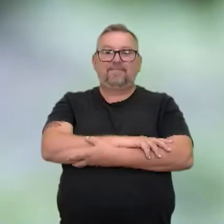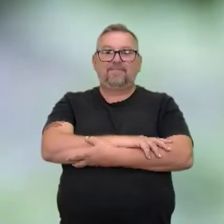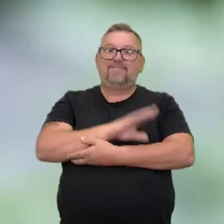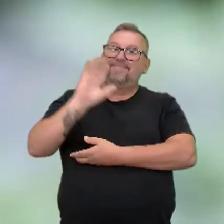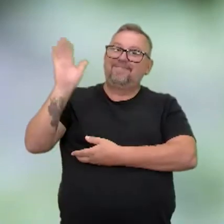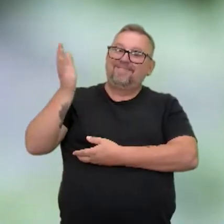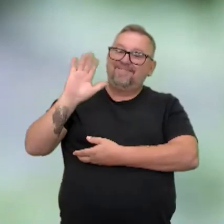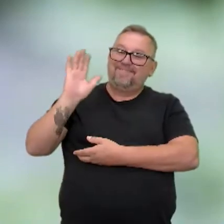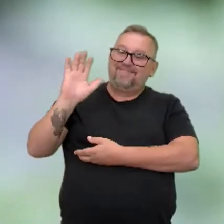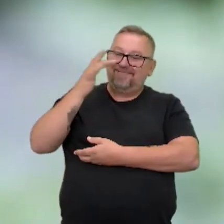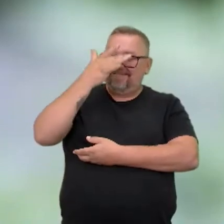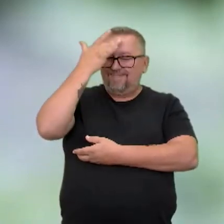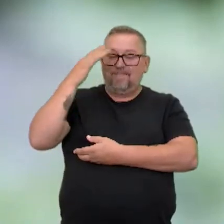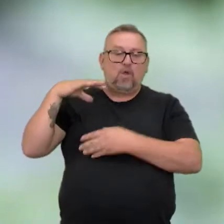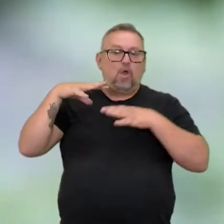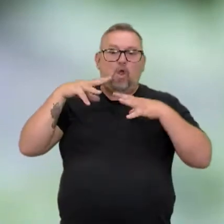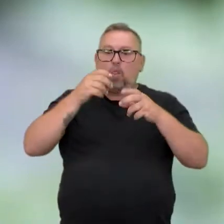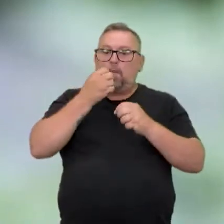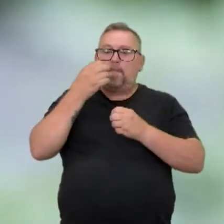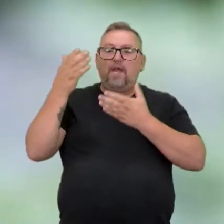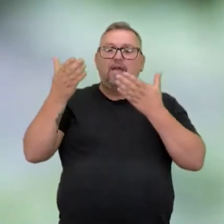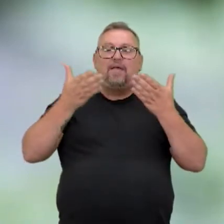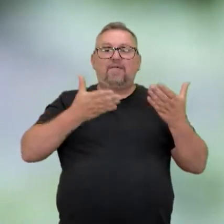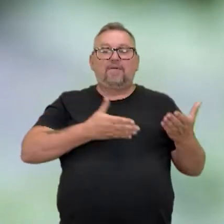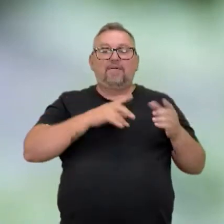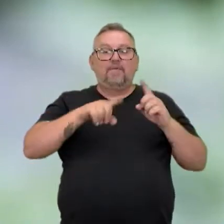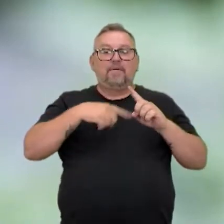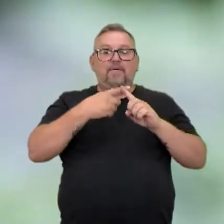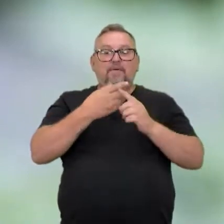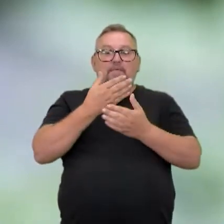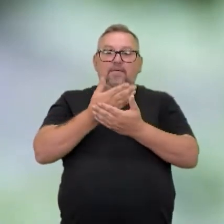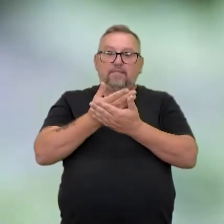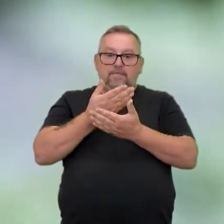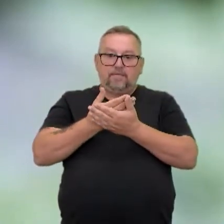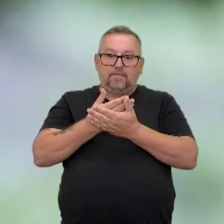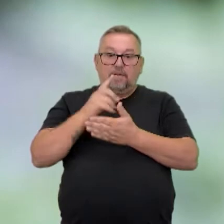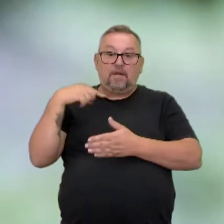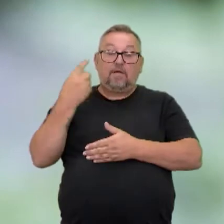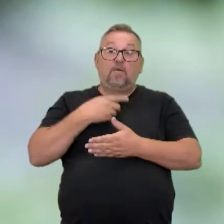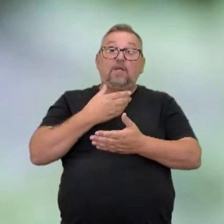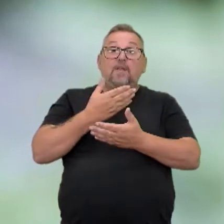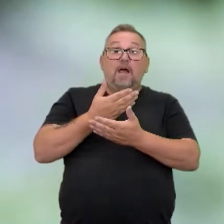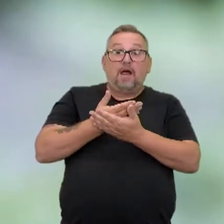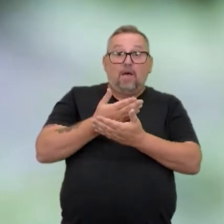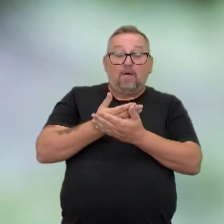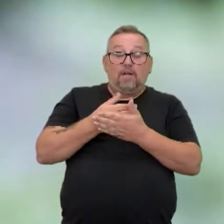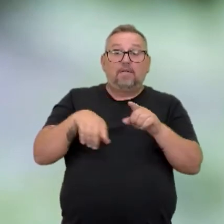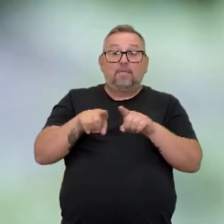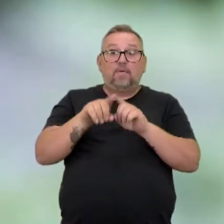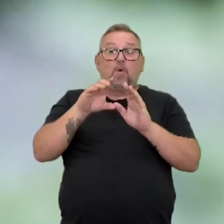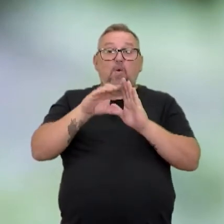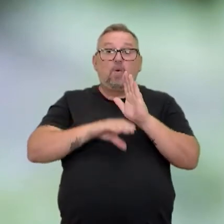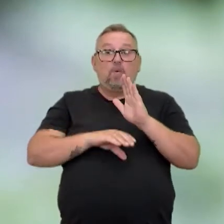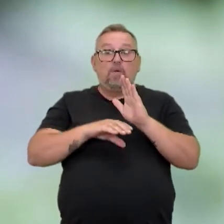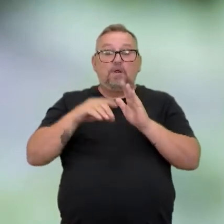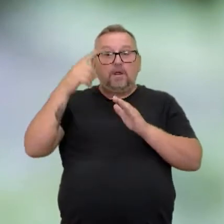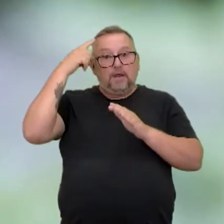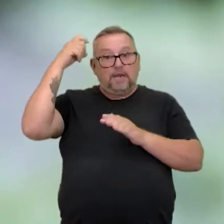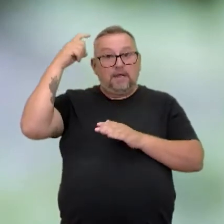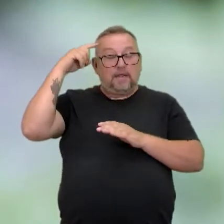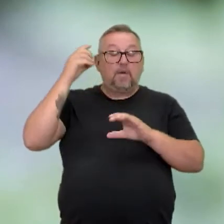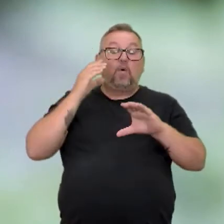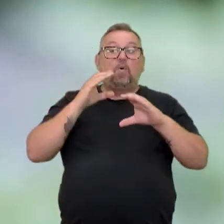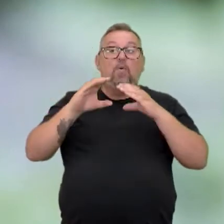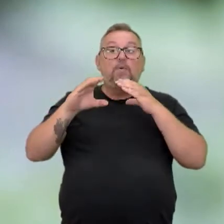Olá, turma! Sejam todos bem-vindos a mais um momento de troca, a nossa aula do nosso componente Criação e